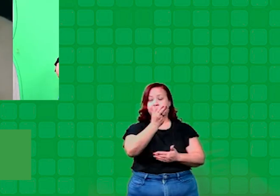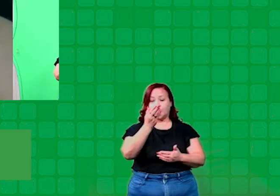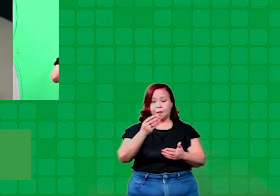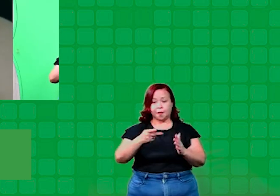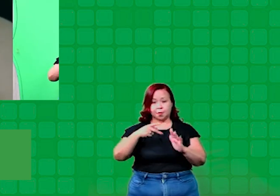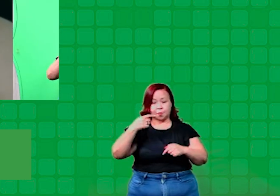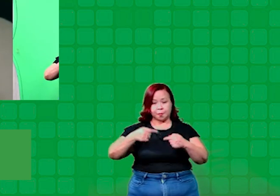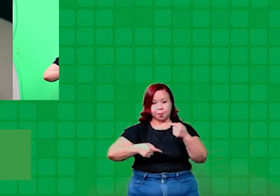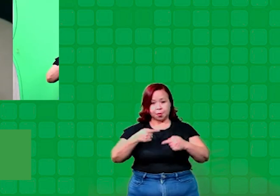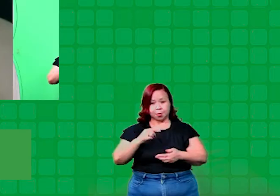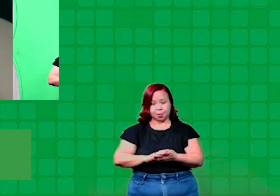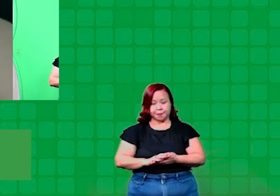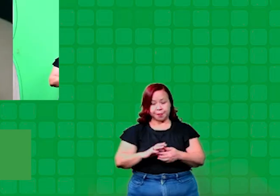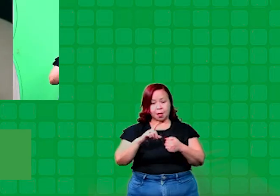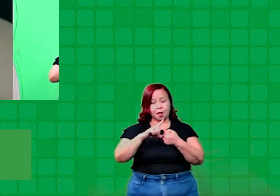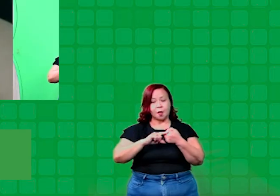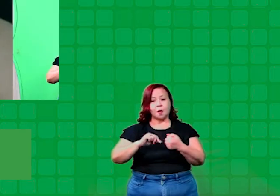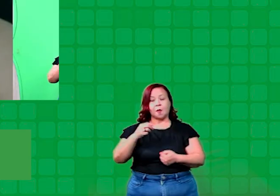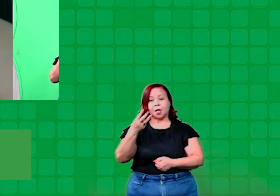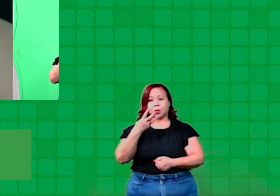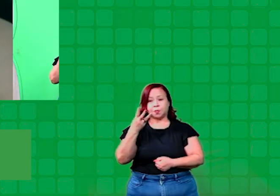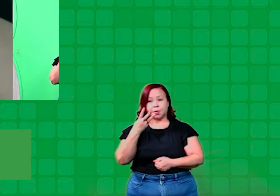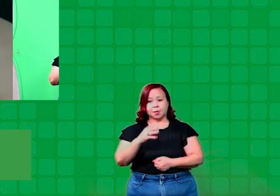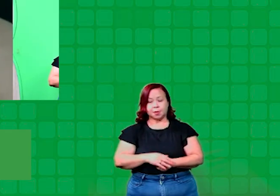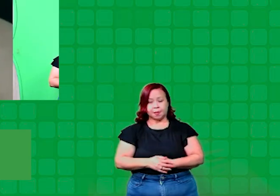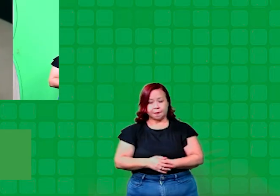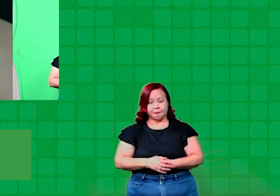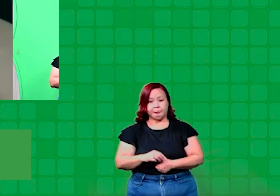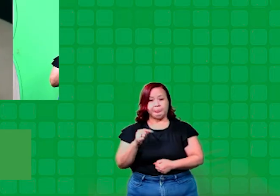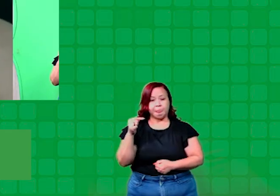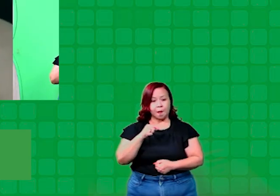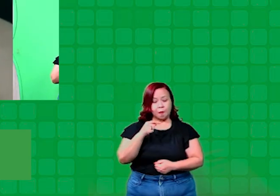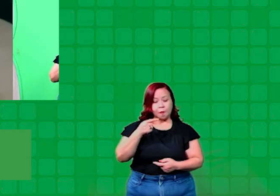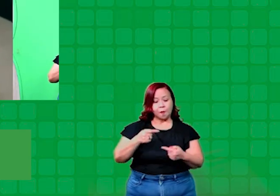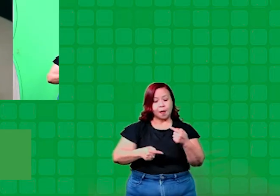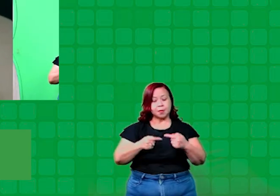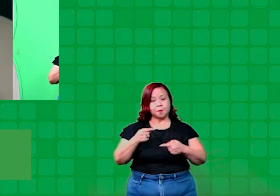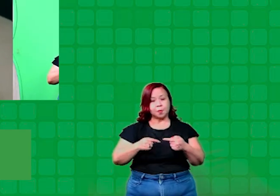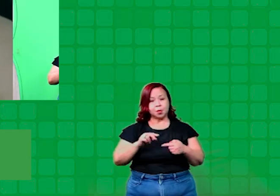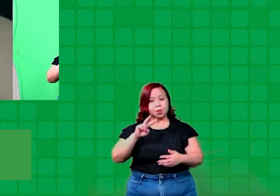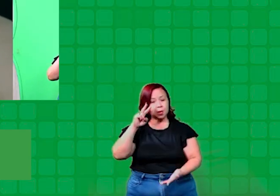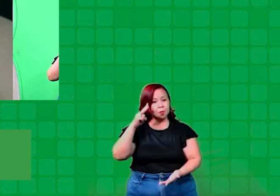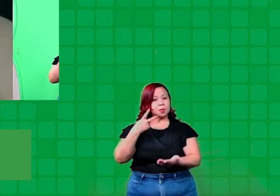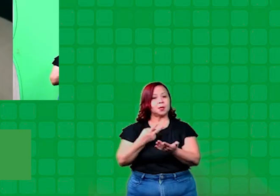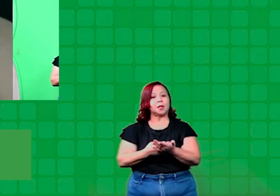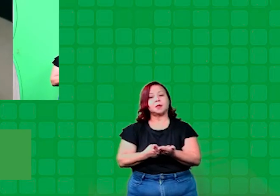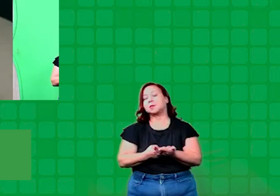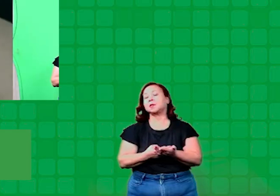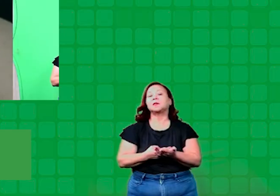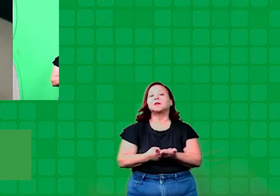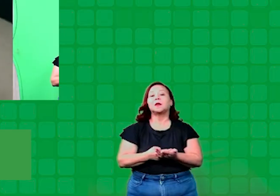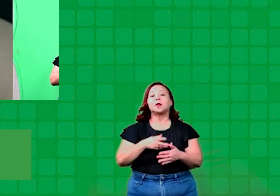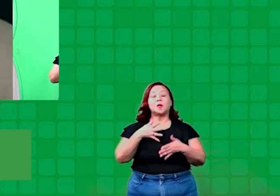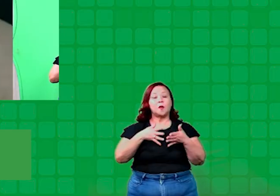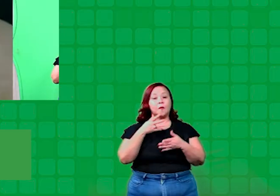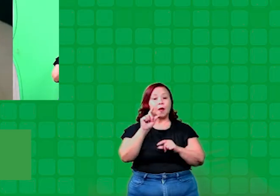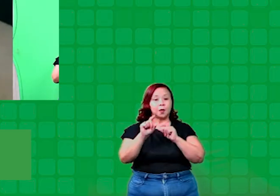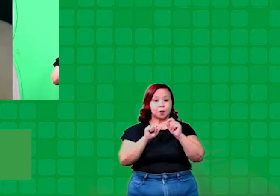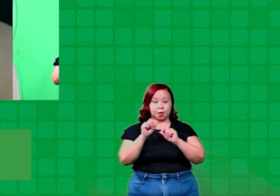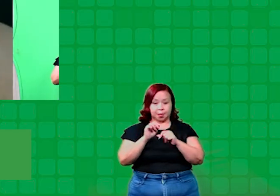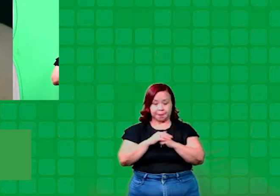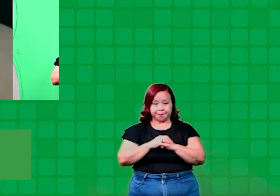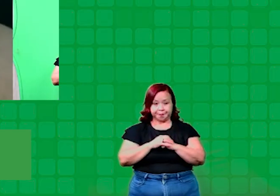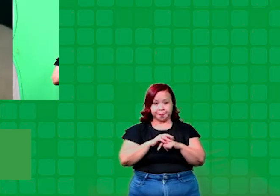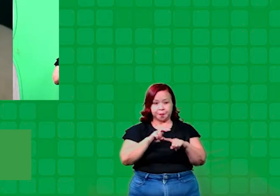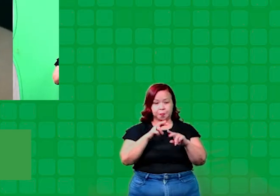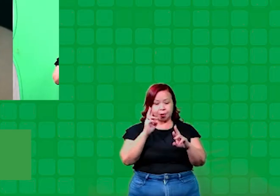Artigo 3º. Para os efeitos dessa política, considera-se... Aí, o que eu coloquei aqui? Por que eu fiz